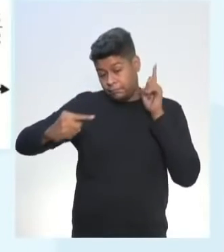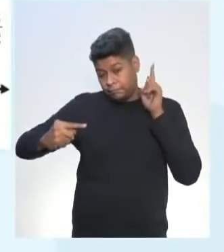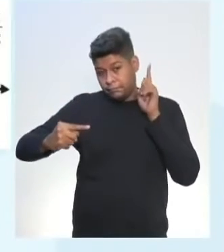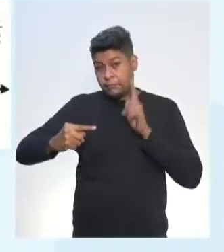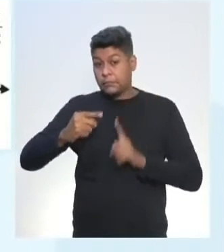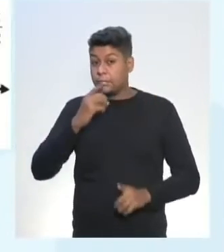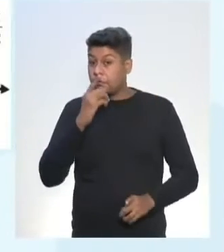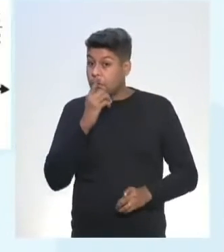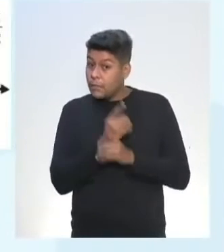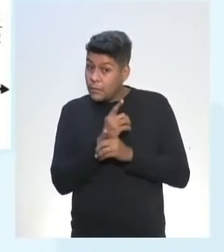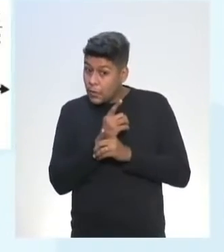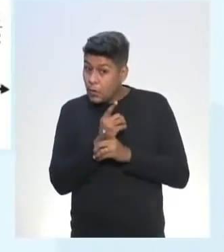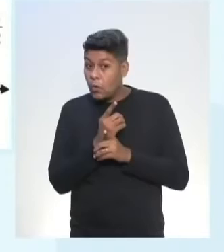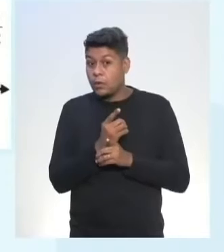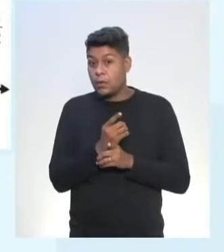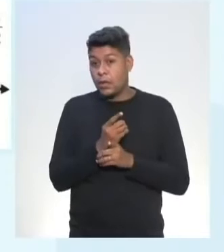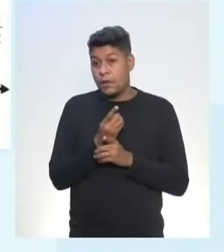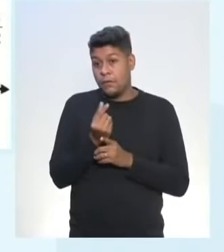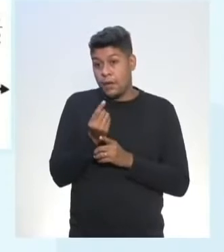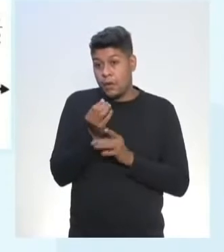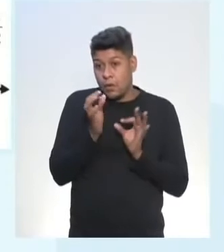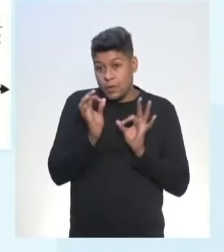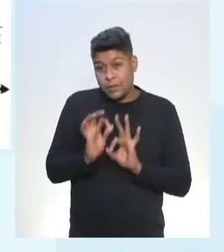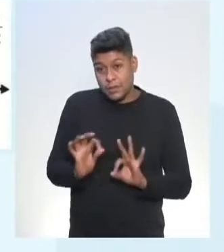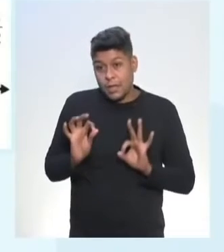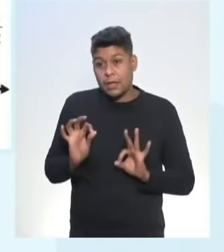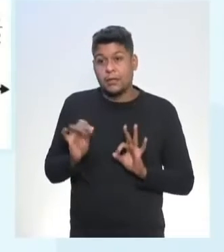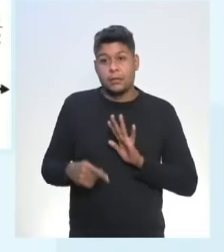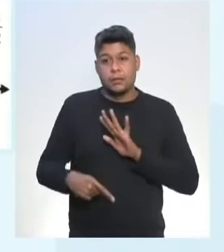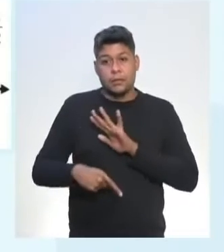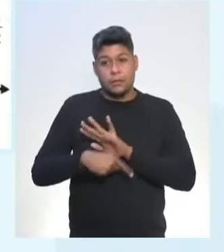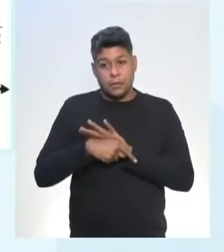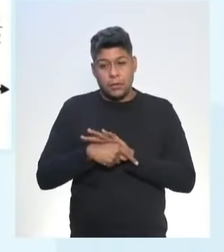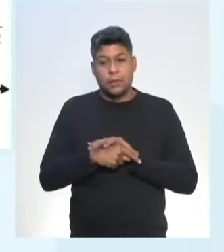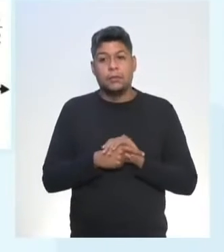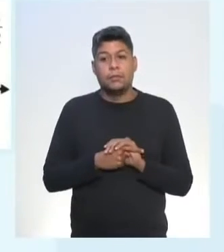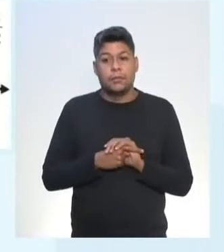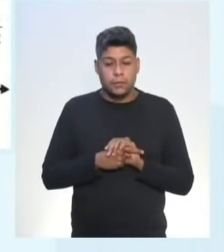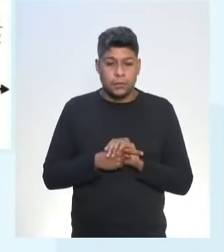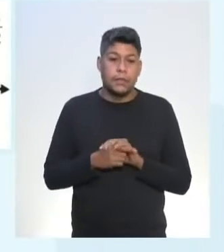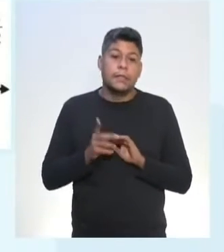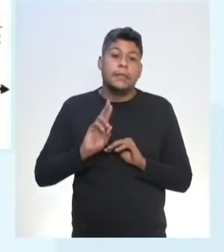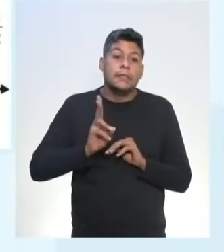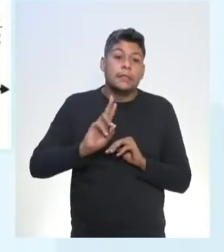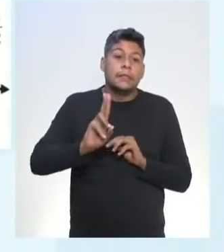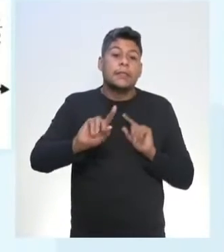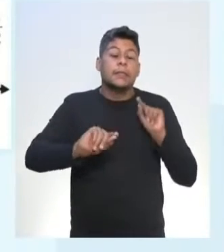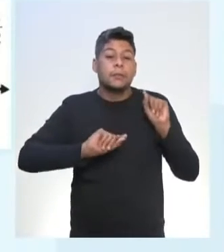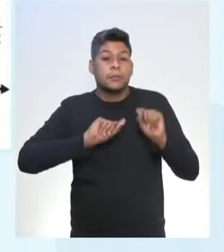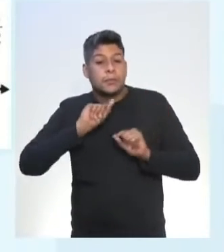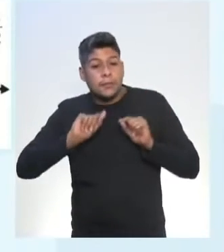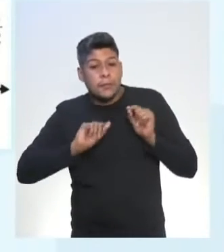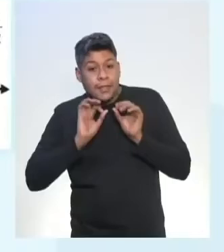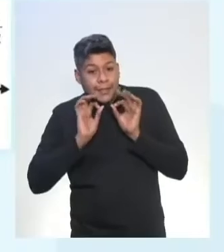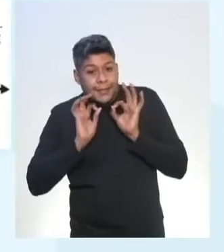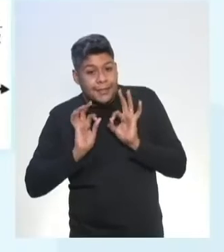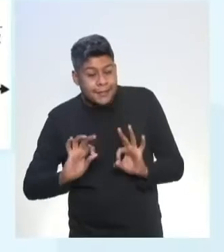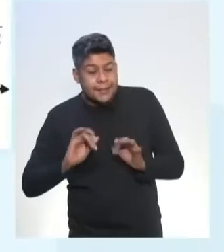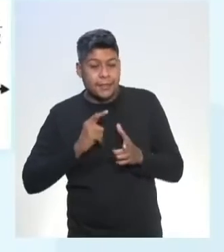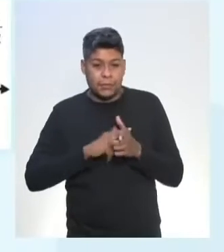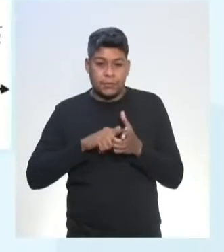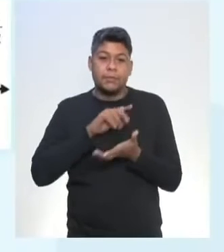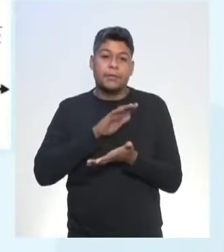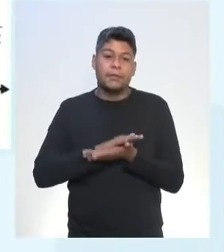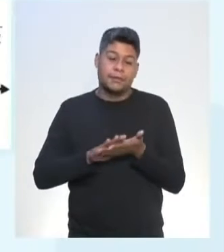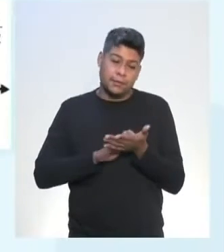não vai encontrar um valor exato né mesmo porque a gente está trabalhando com decimais que nem sempre né são são exatos sem